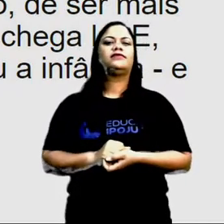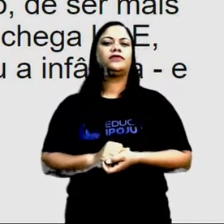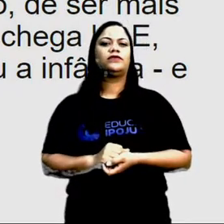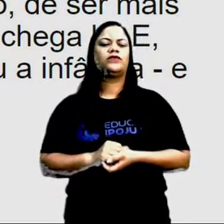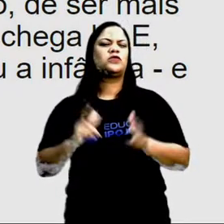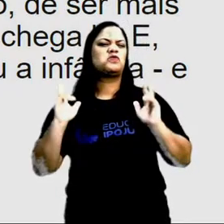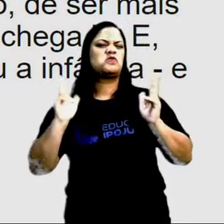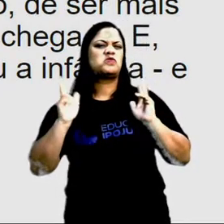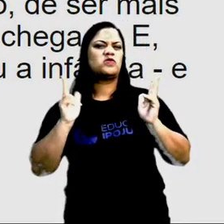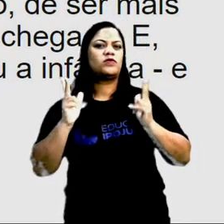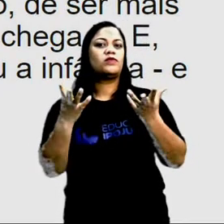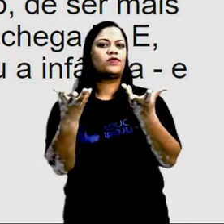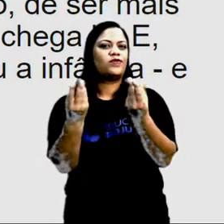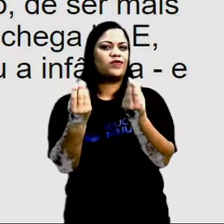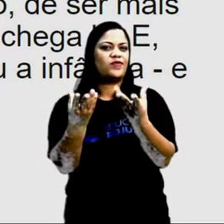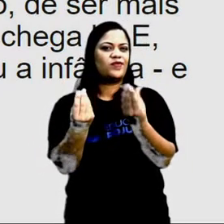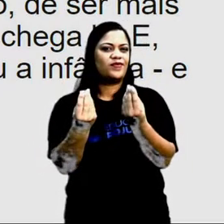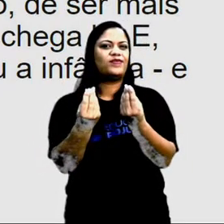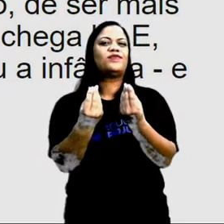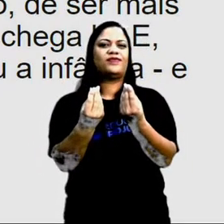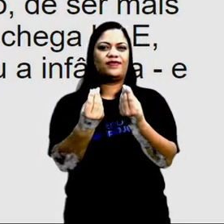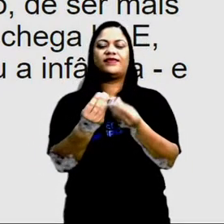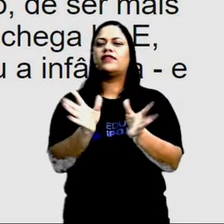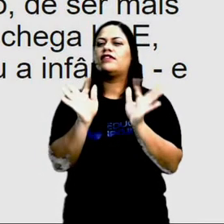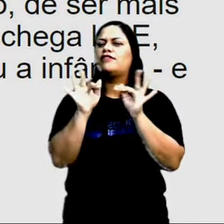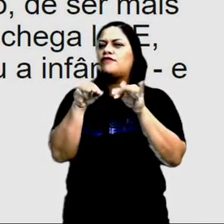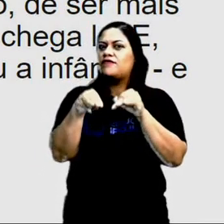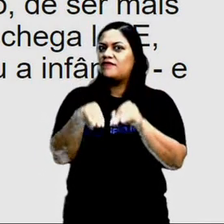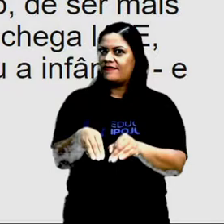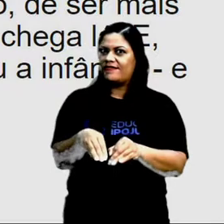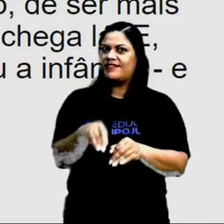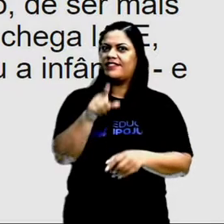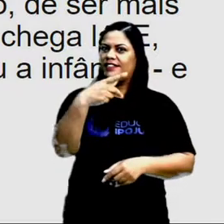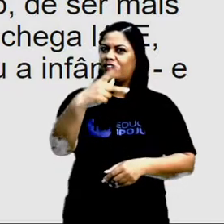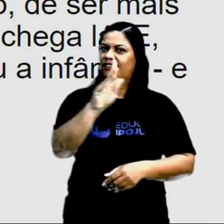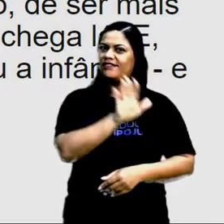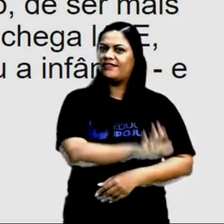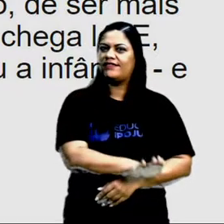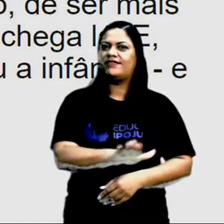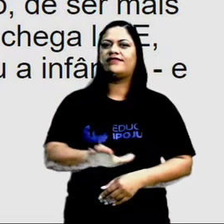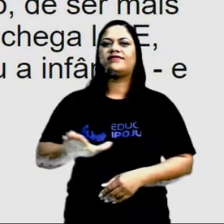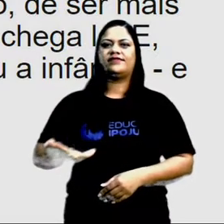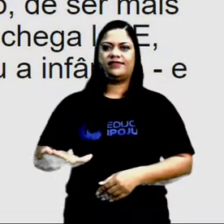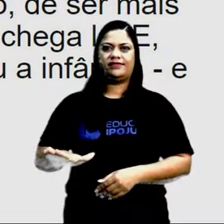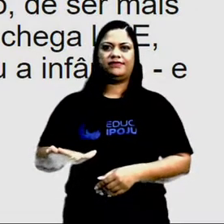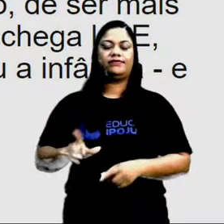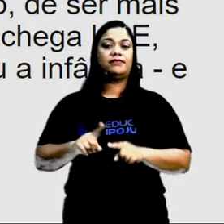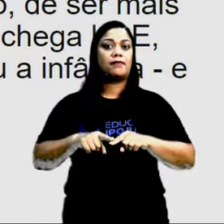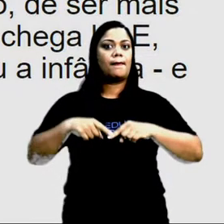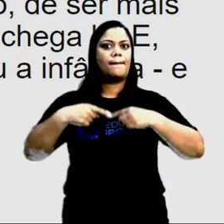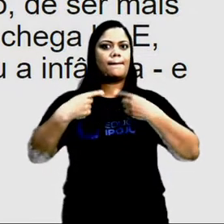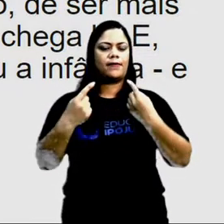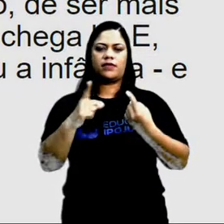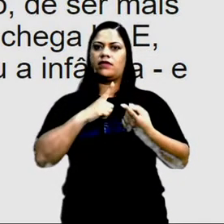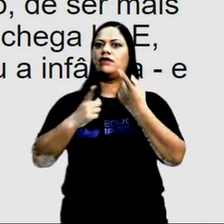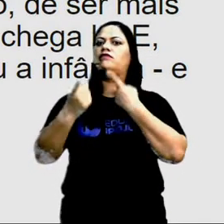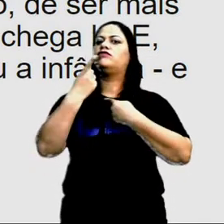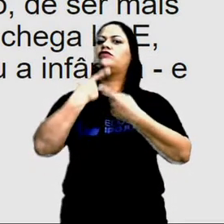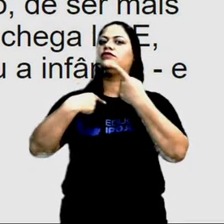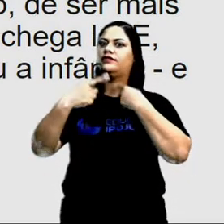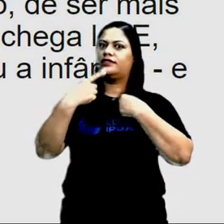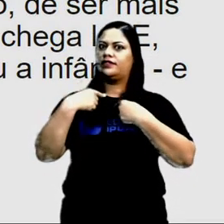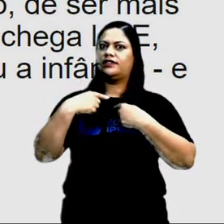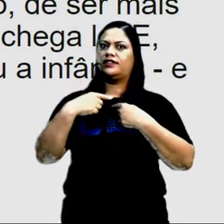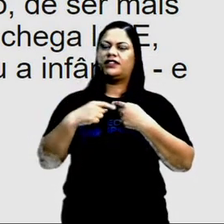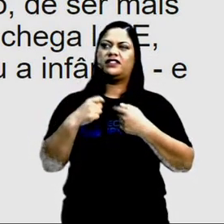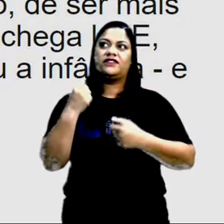mas muito bem mesmo, esse finalzinho da sua infância. Por mais que tenha vontade, de